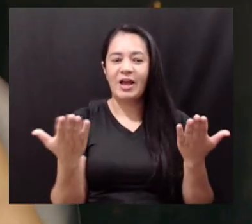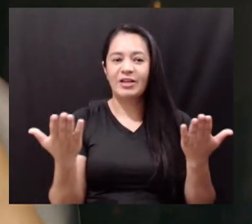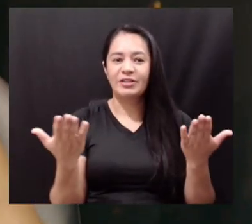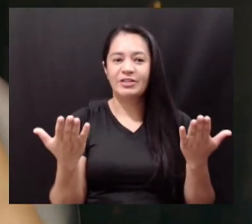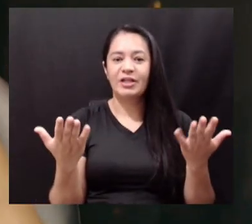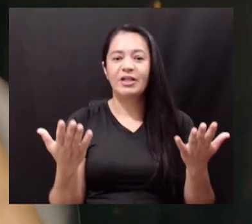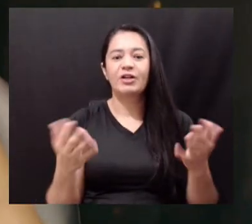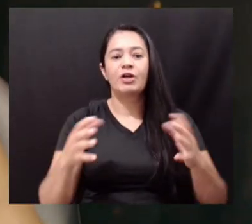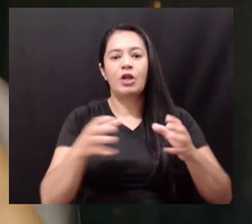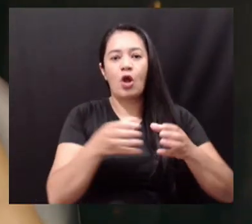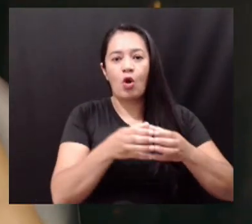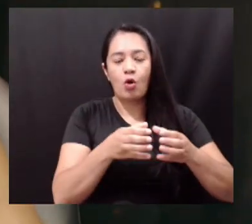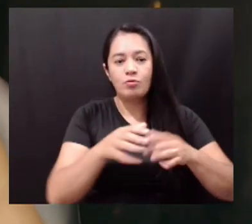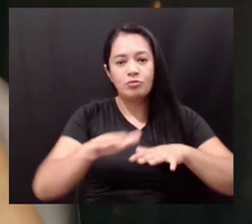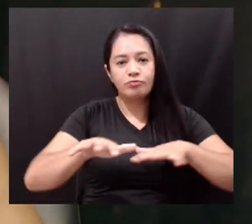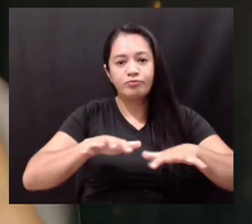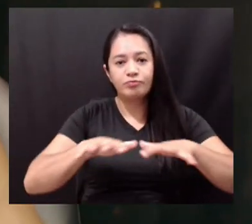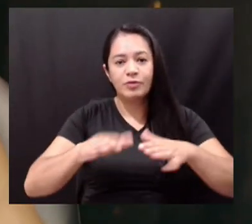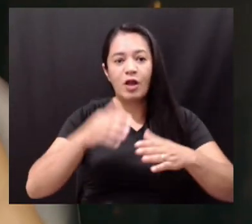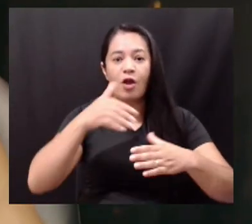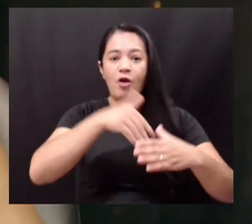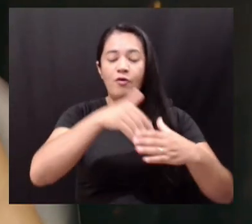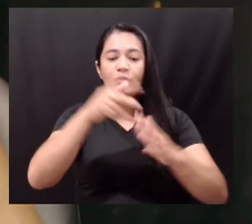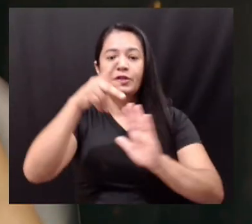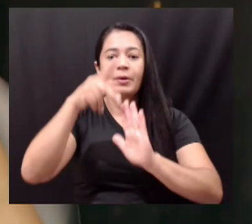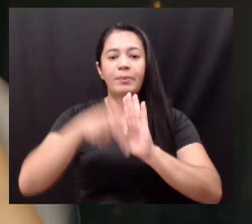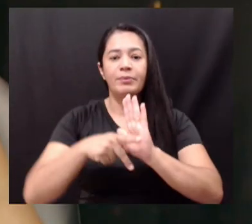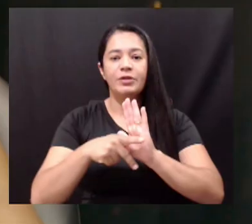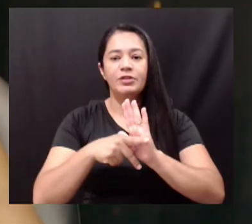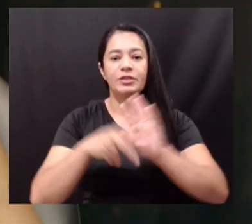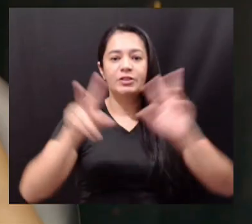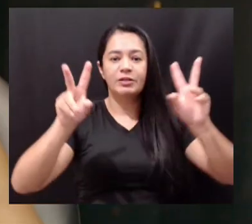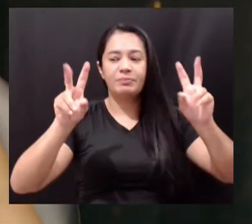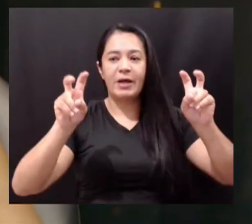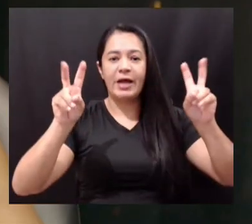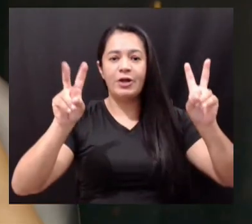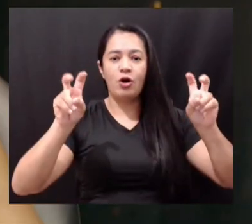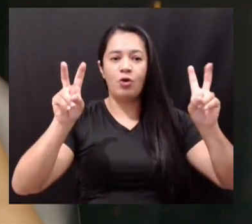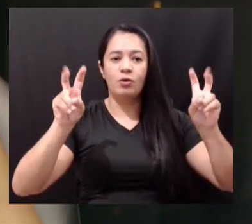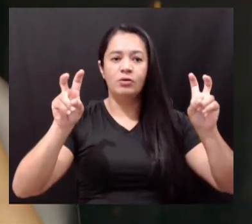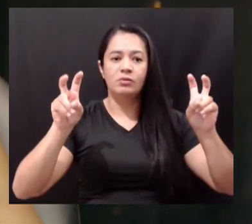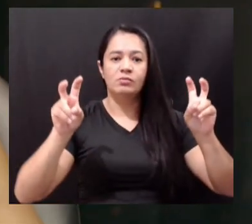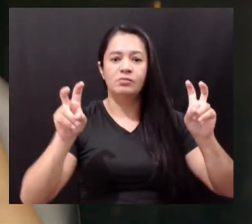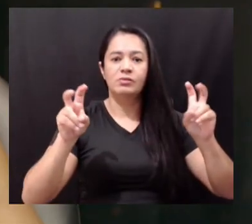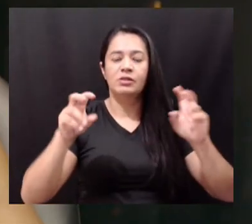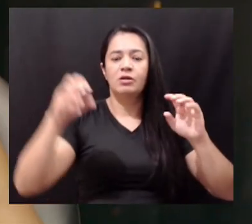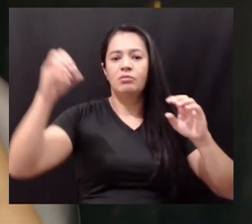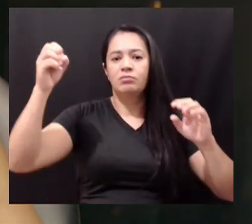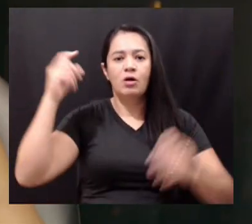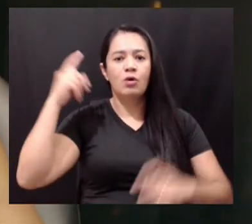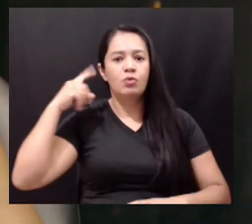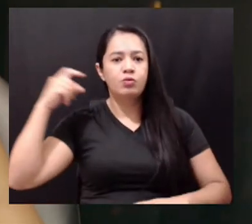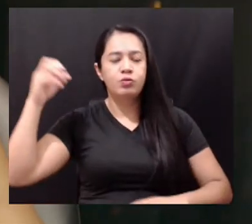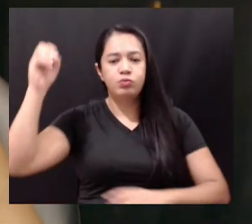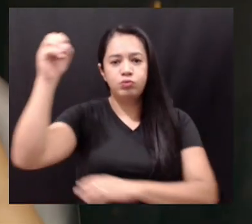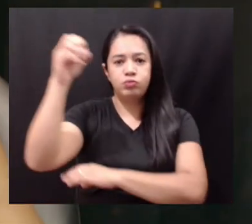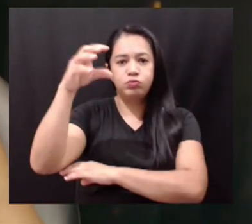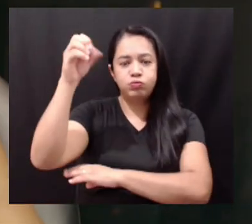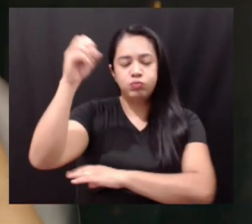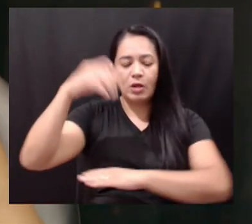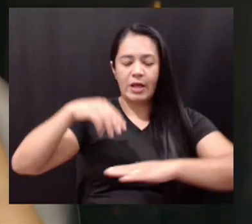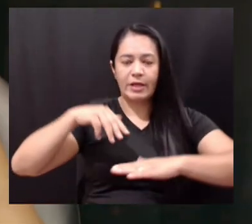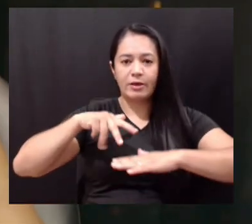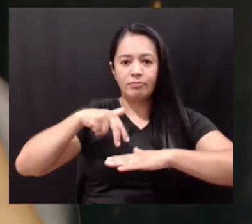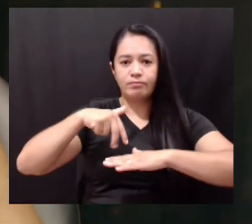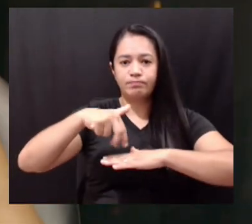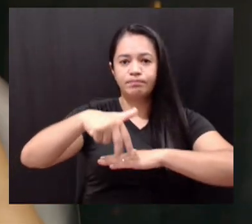pareceres favoráveis a projetos sobre sinais sonoros em ônibus e iluminação de faixas de pedestres. A Comissão de